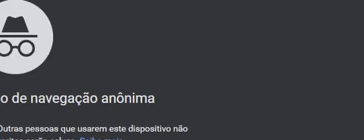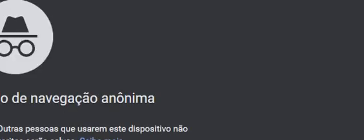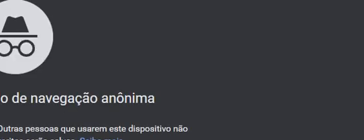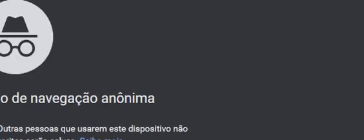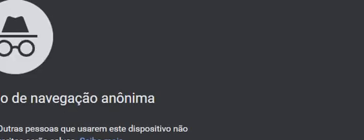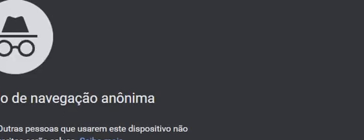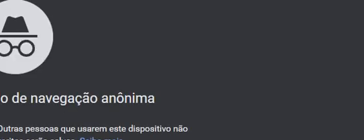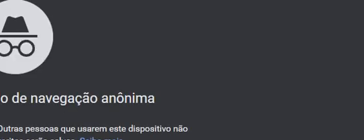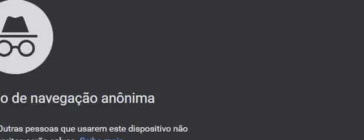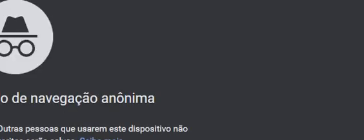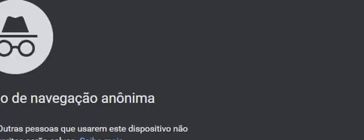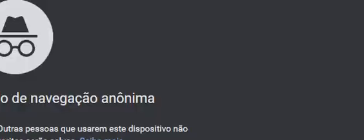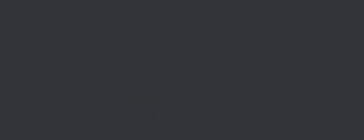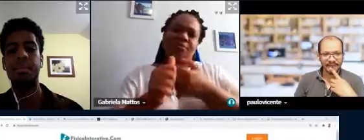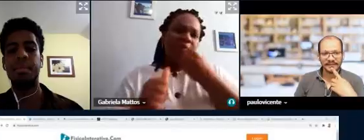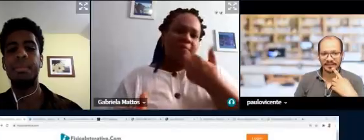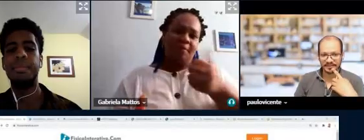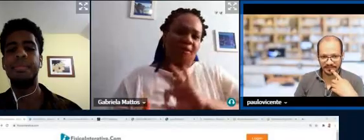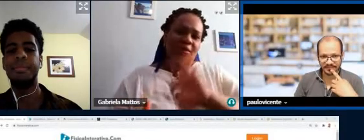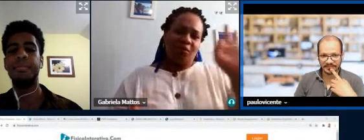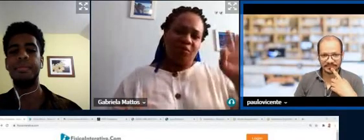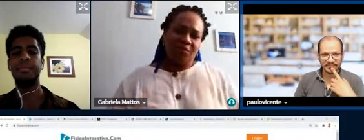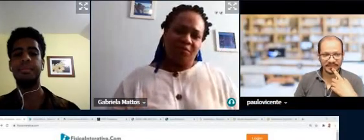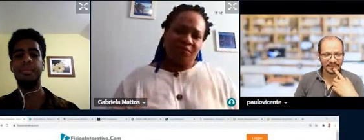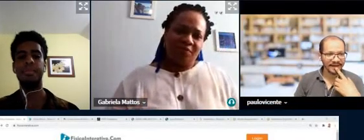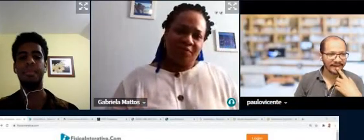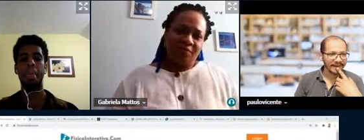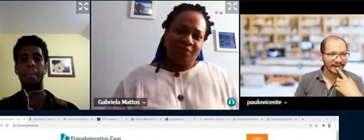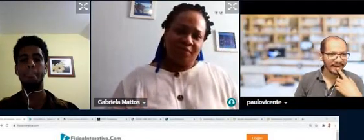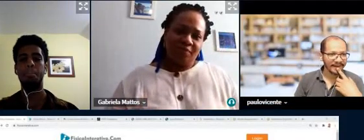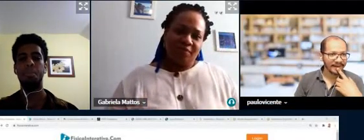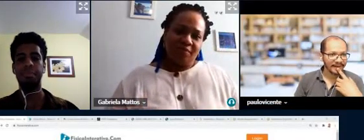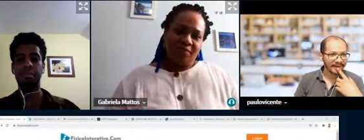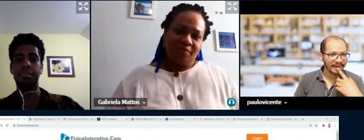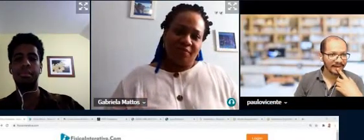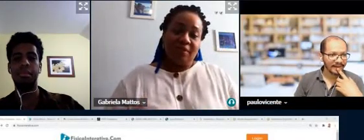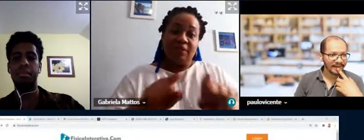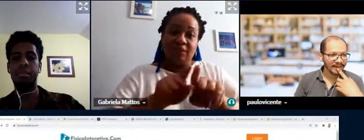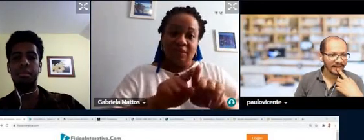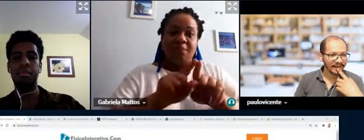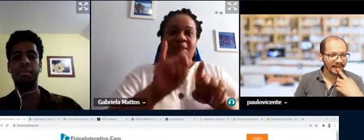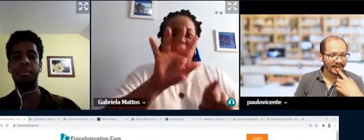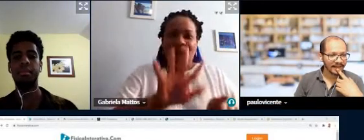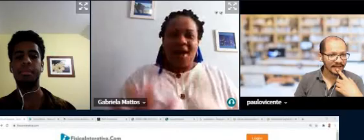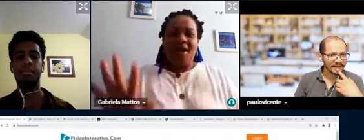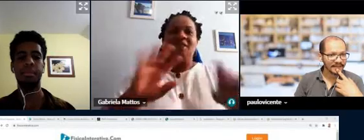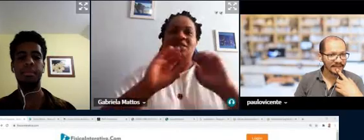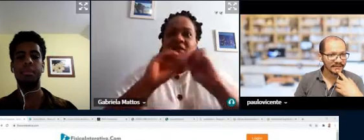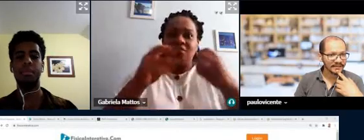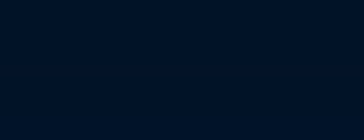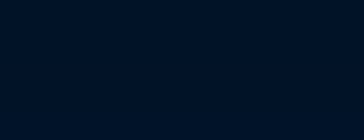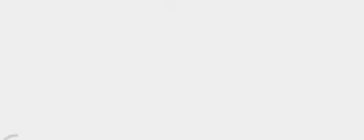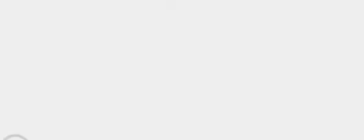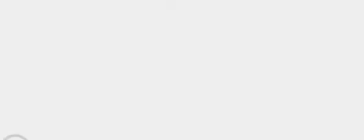e deu para a gente acompanhar, assim, muito bem. Em relação também às ilustrações, foram muito